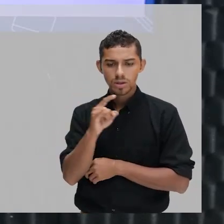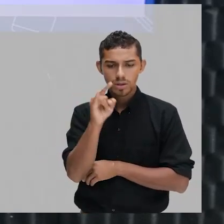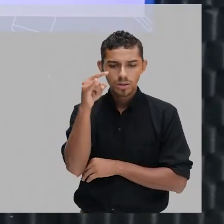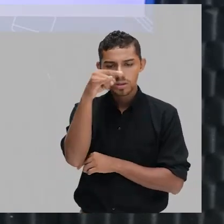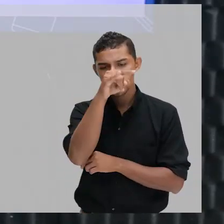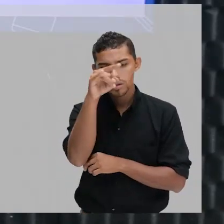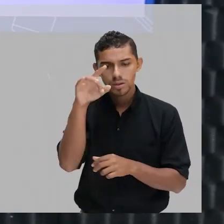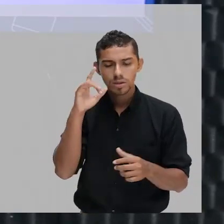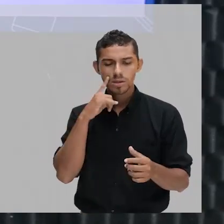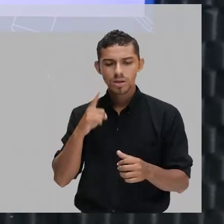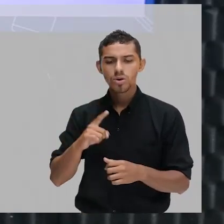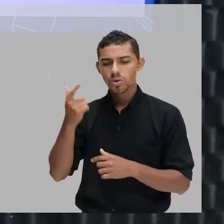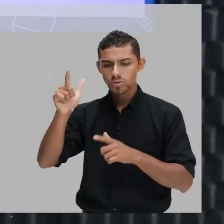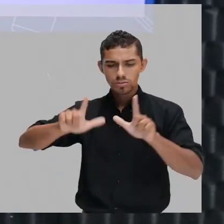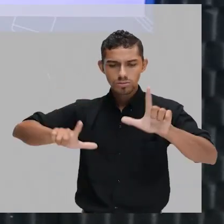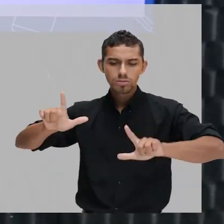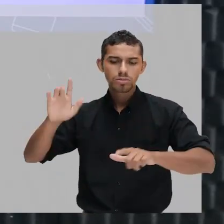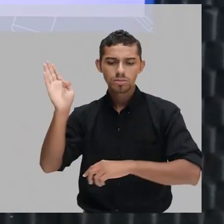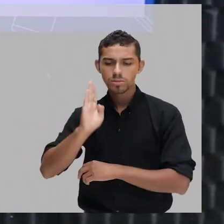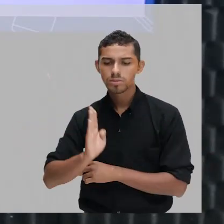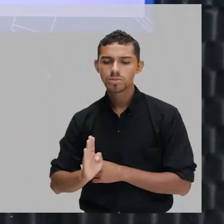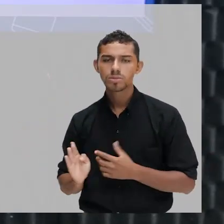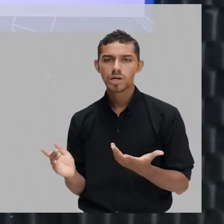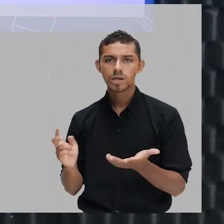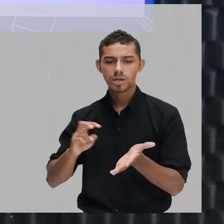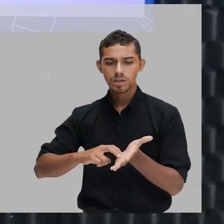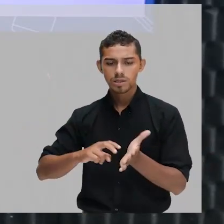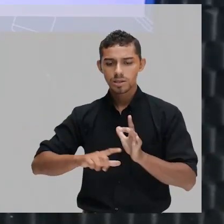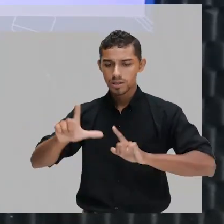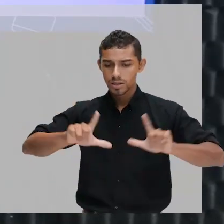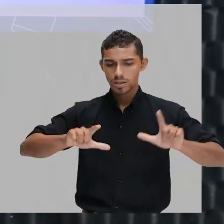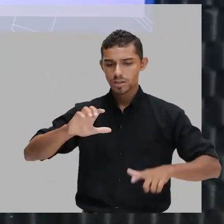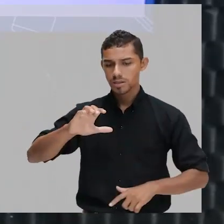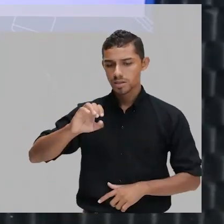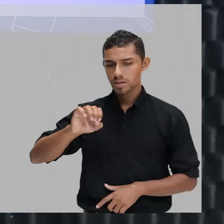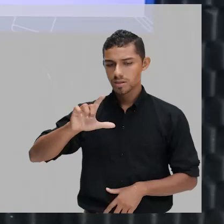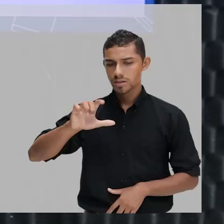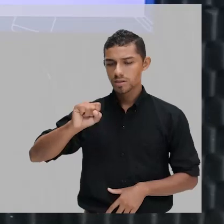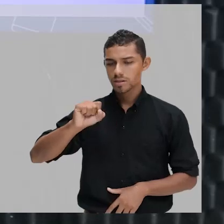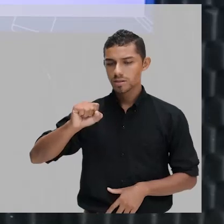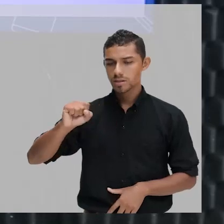permeou as manhãs de muitos de vocês, chamado TV